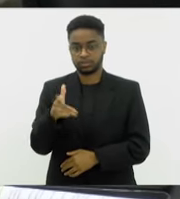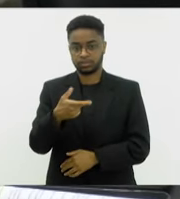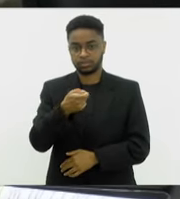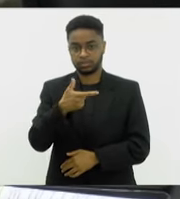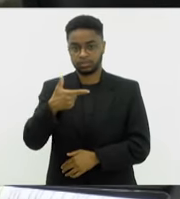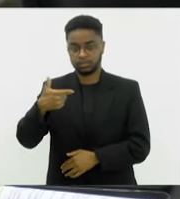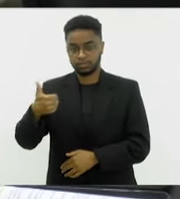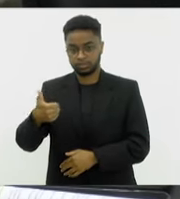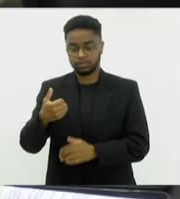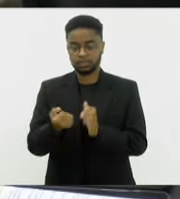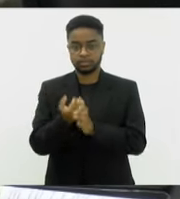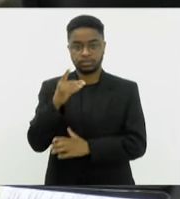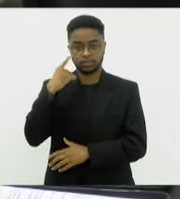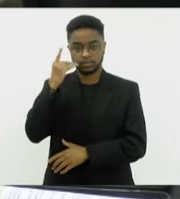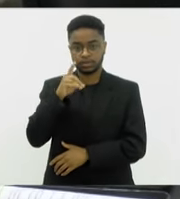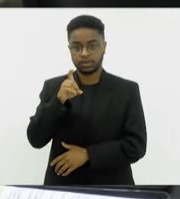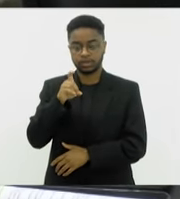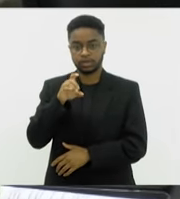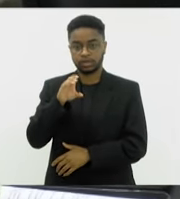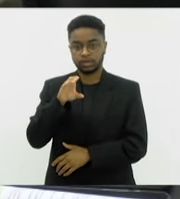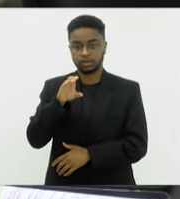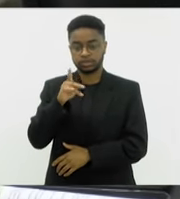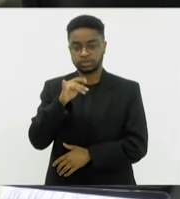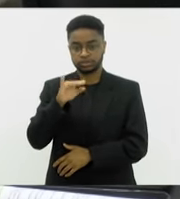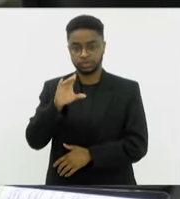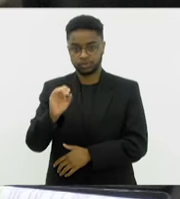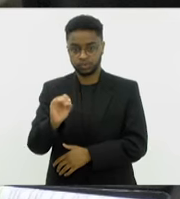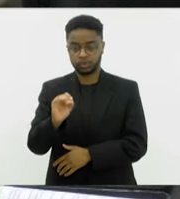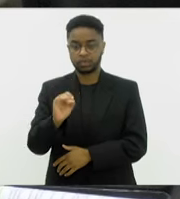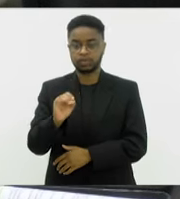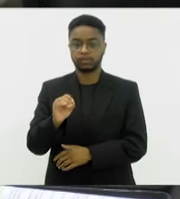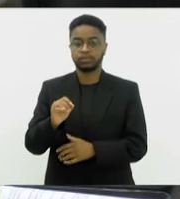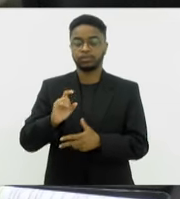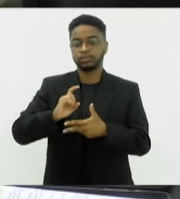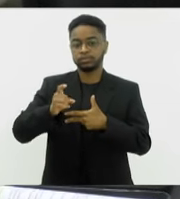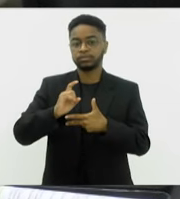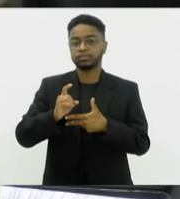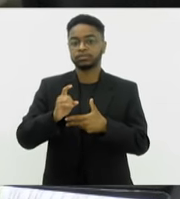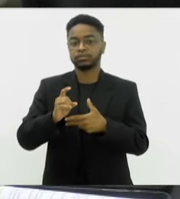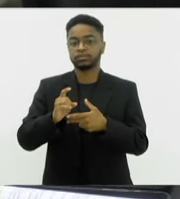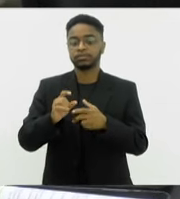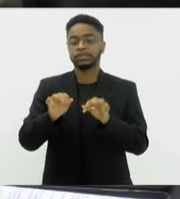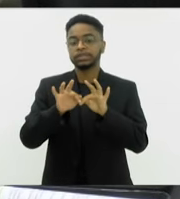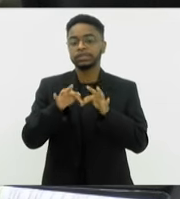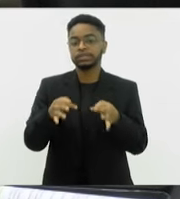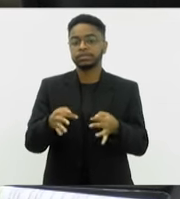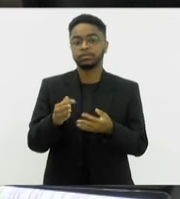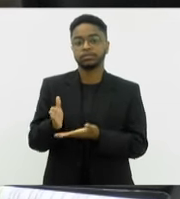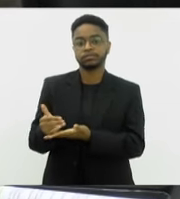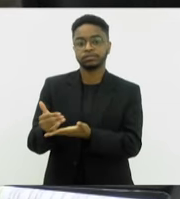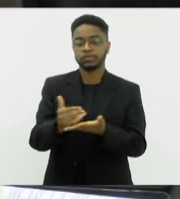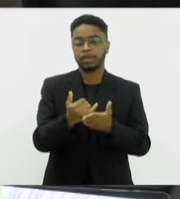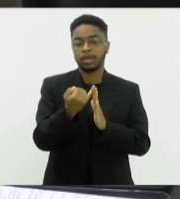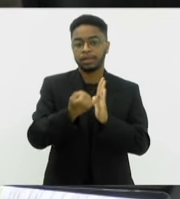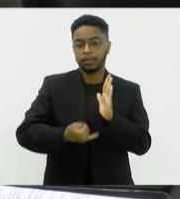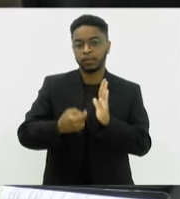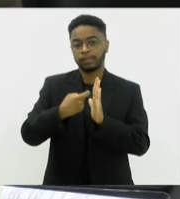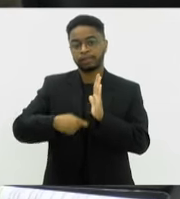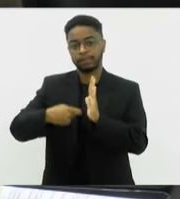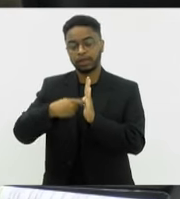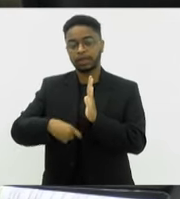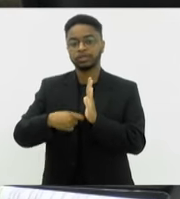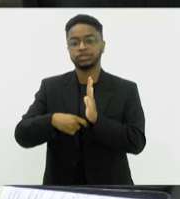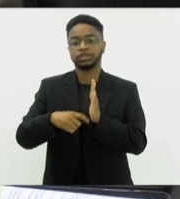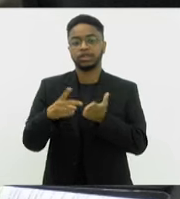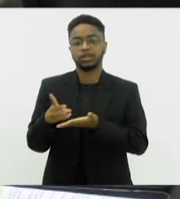Chico Machado, que autoriza o chefe do Poder Executivo a criar formas simplificadas de recolhimentos de impostos, taxas, tributos, multas e